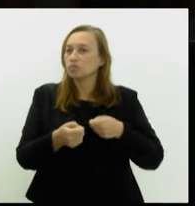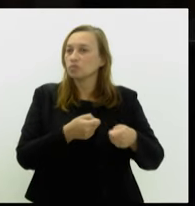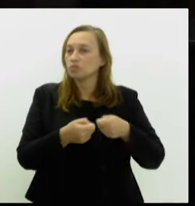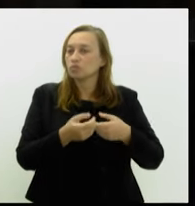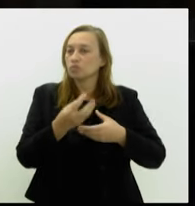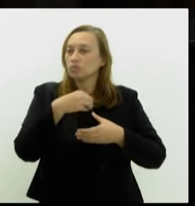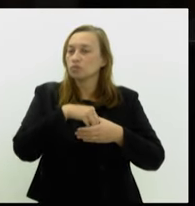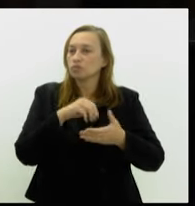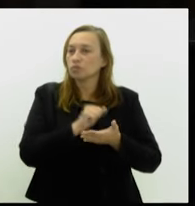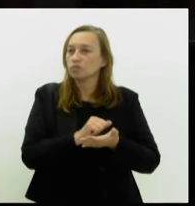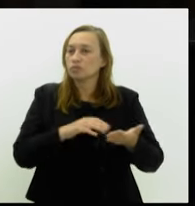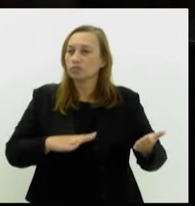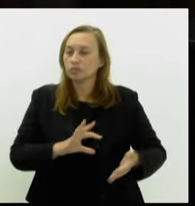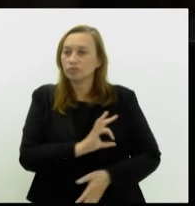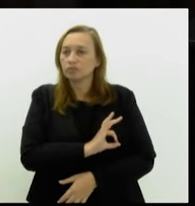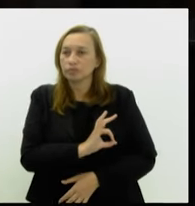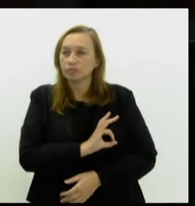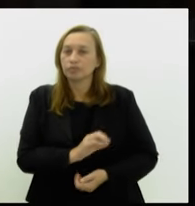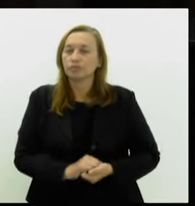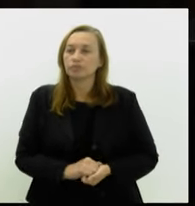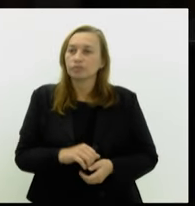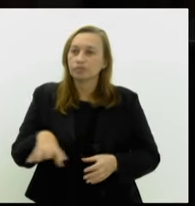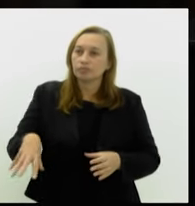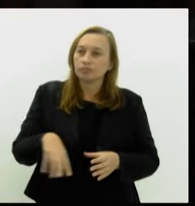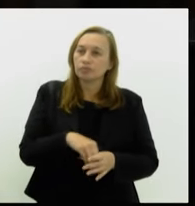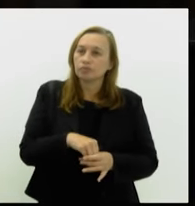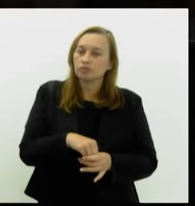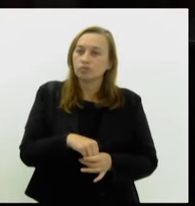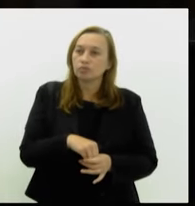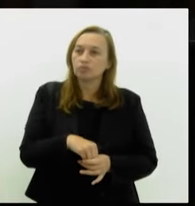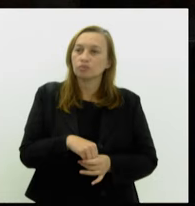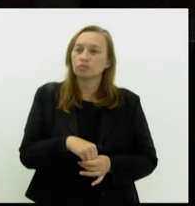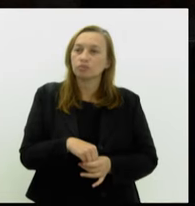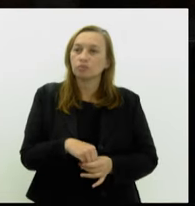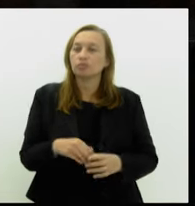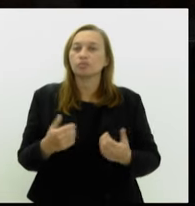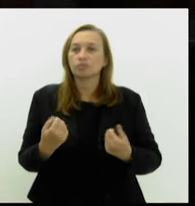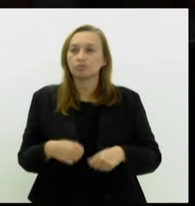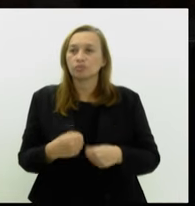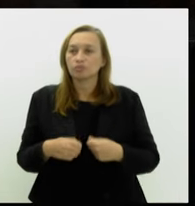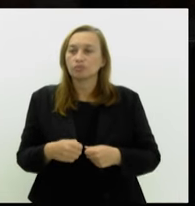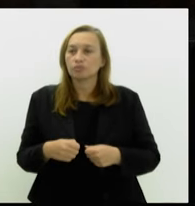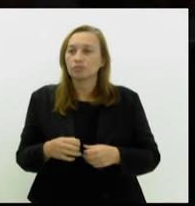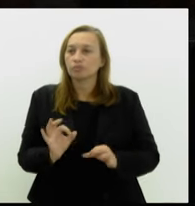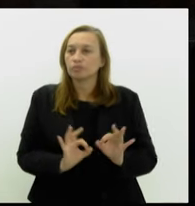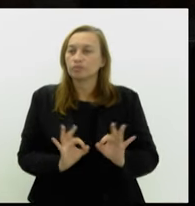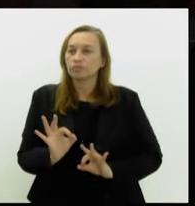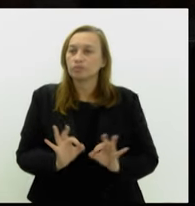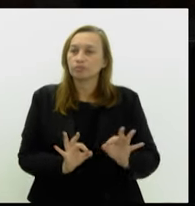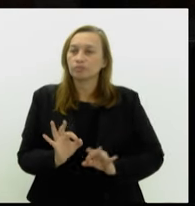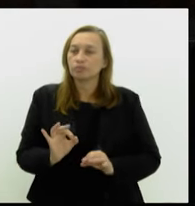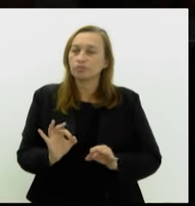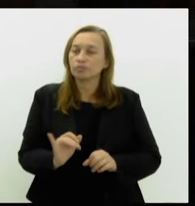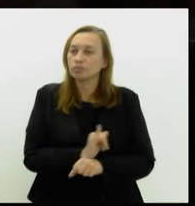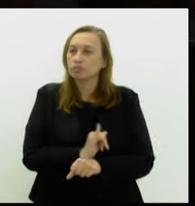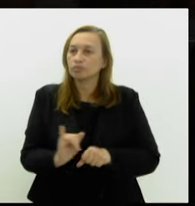da atividade policial, que inclui, inclusive, a necessidade de elaboração de um plano de